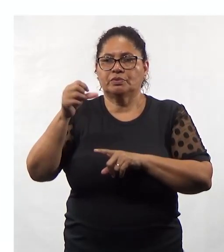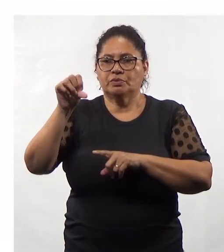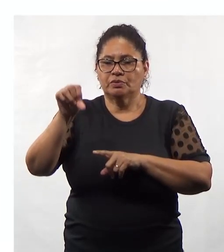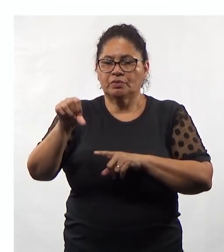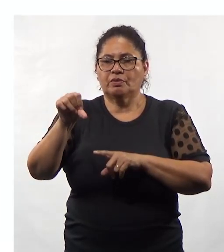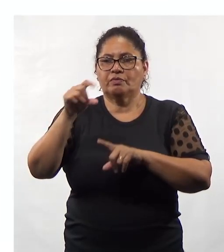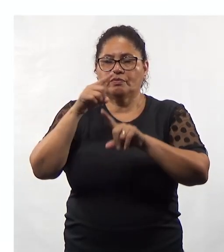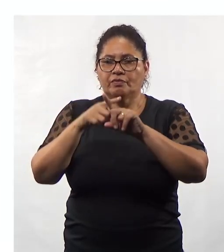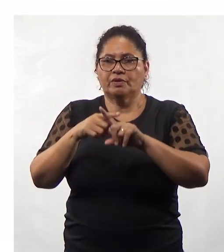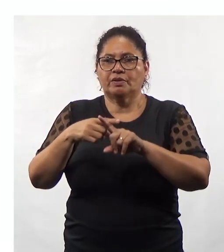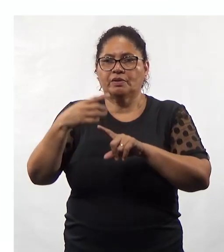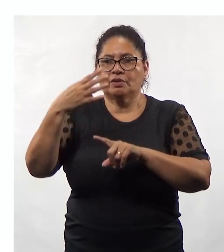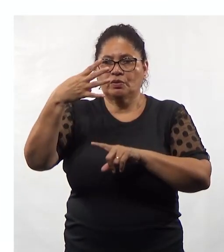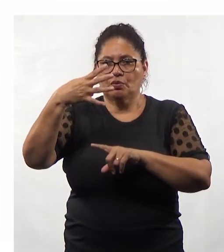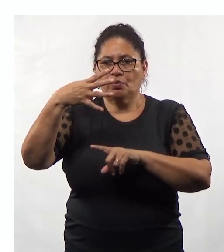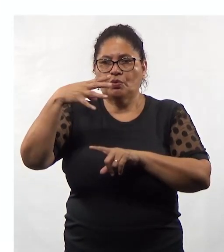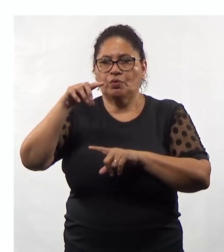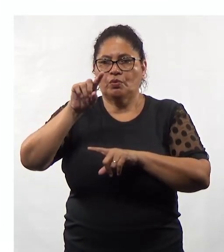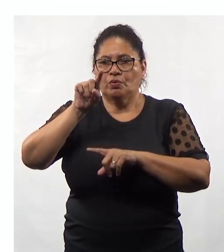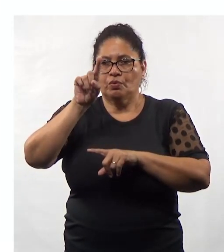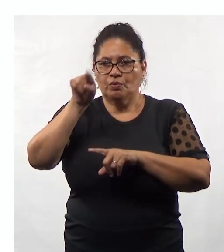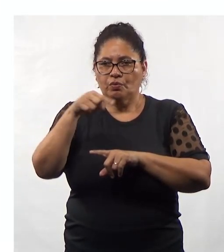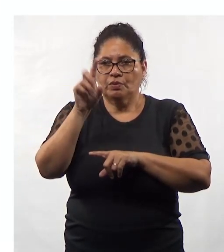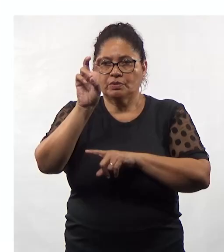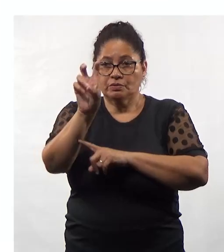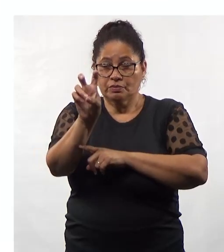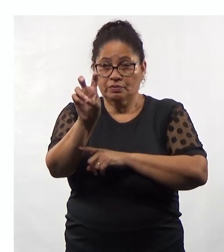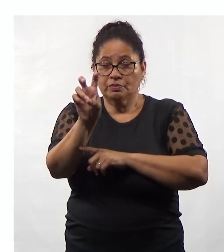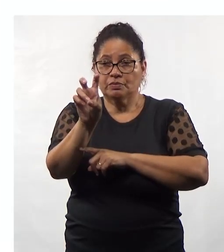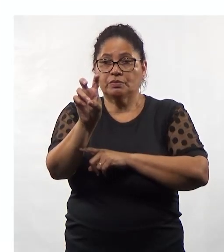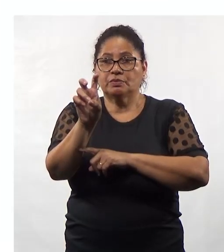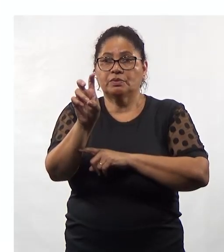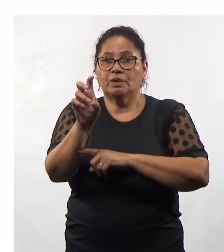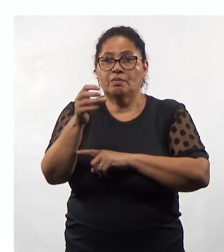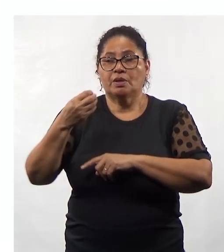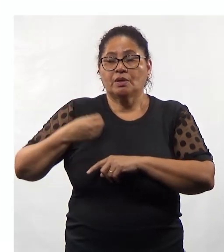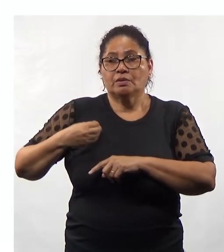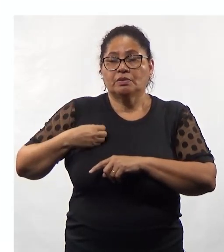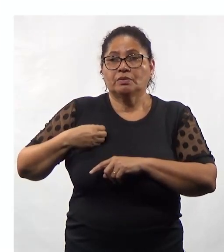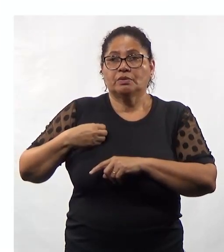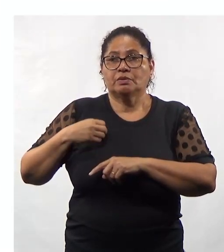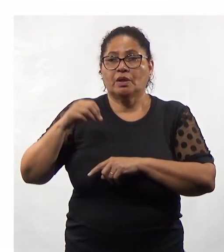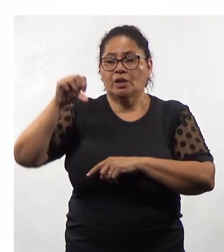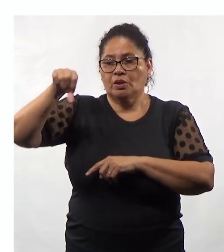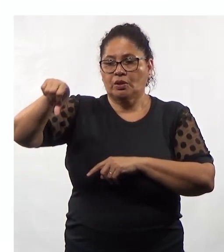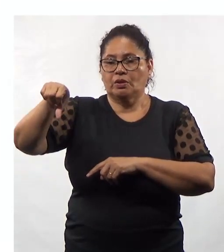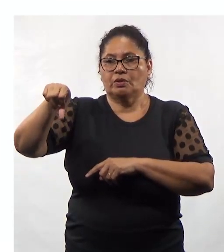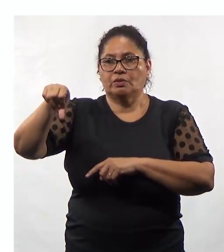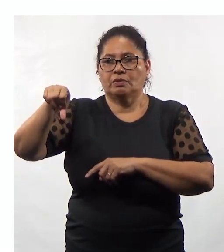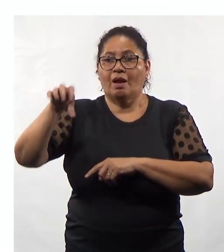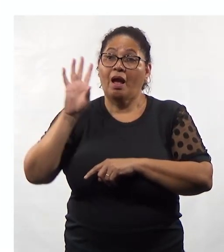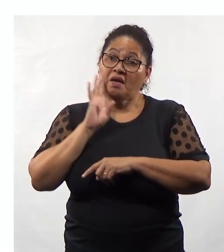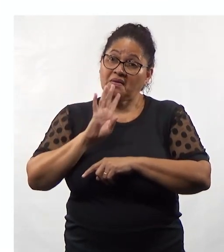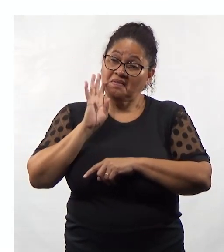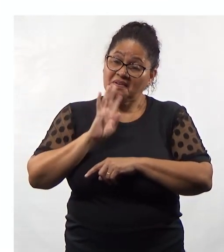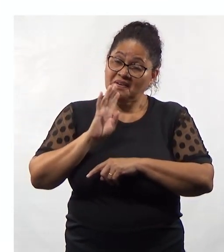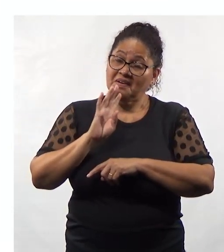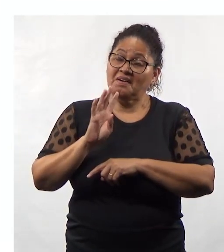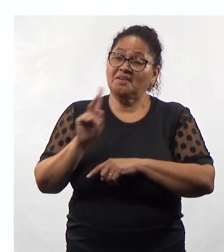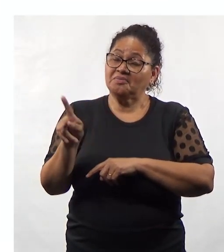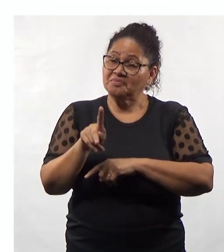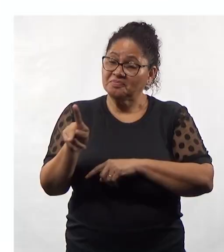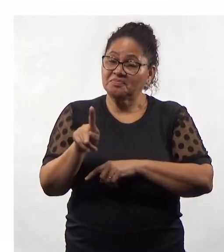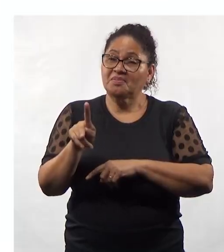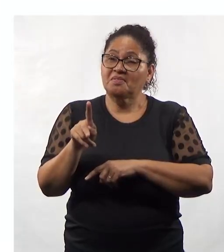9 vezes o peso nesse item. 4,5 mais 4,5, minha nota máxima é 9. Ah, que legal, professor,